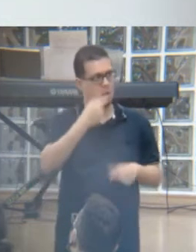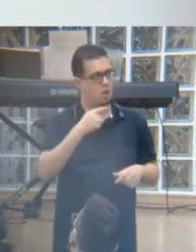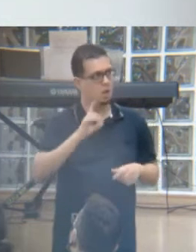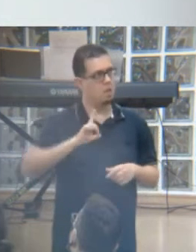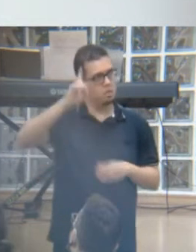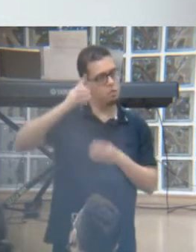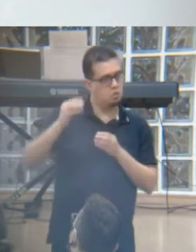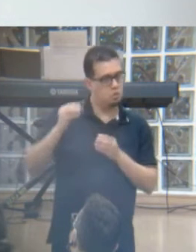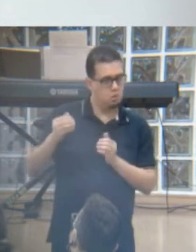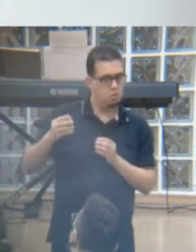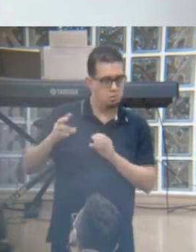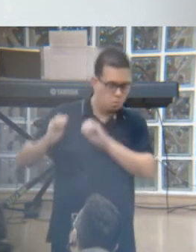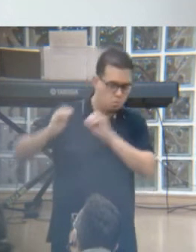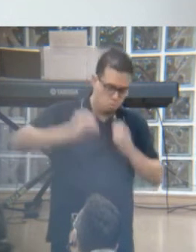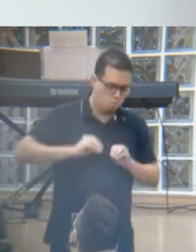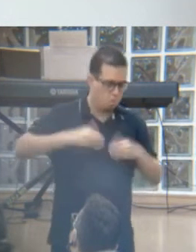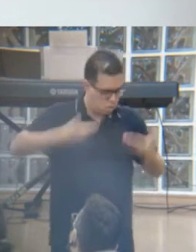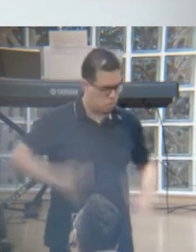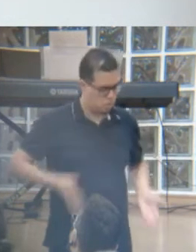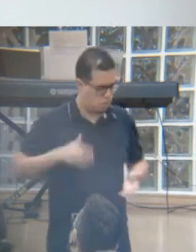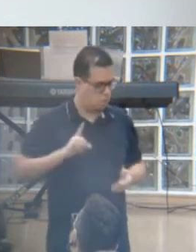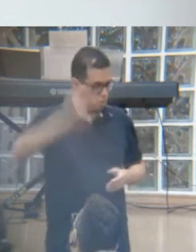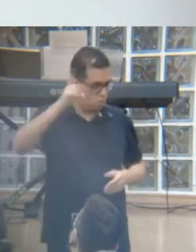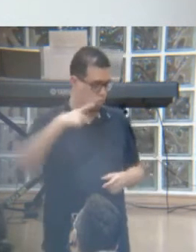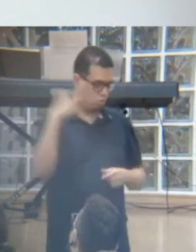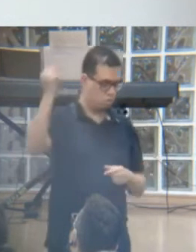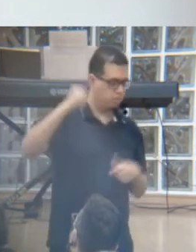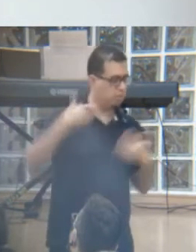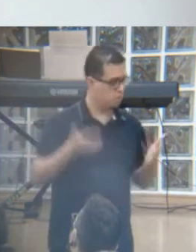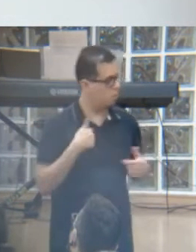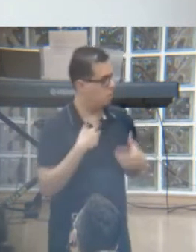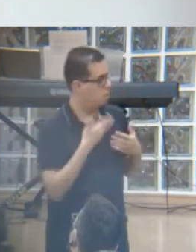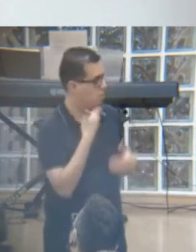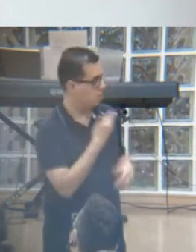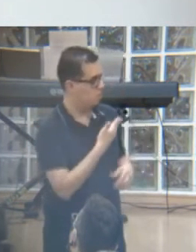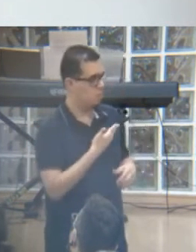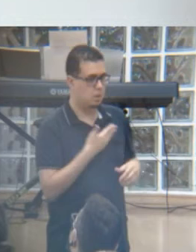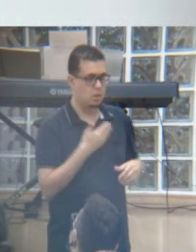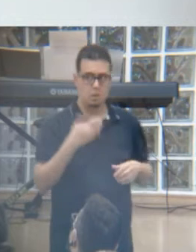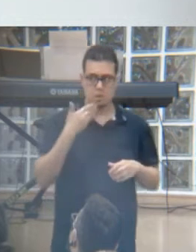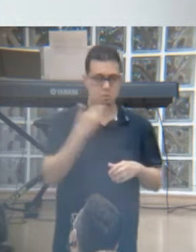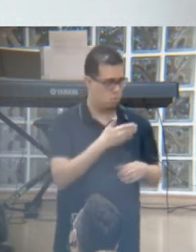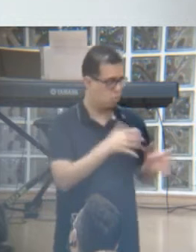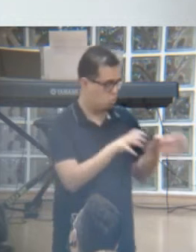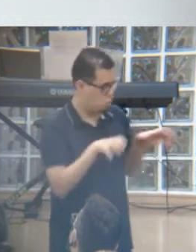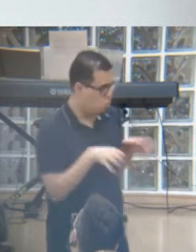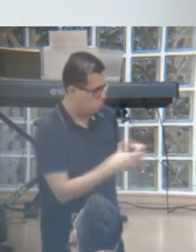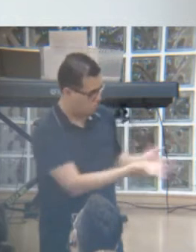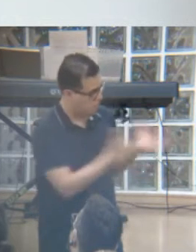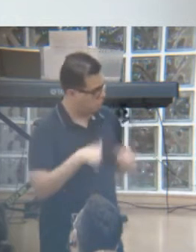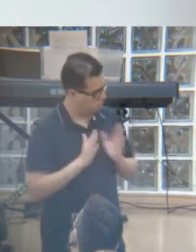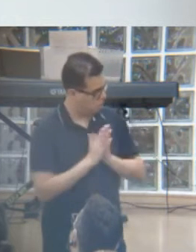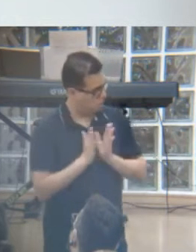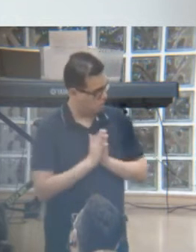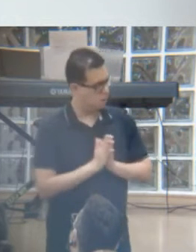que queria que nós orássemos para que Deus o capacitasse. Então nós fomos lá orar pelo prefeito. Foi o mais próximo que a